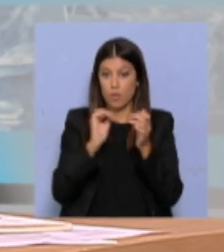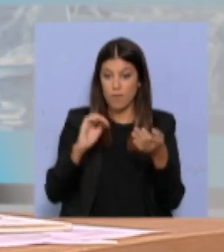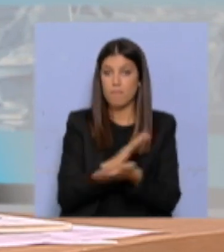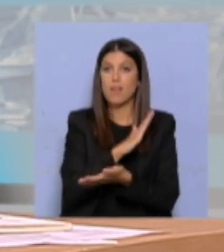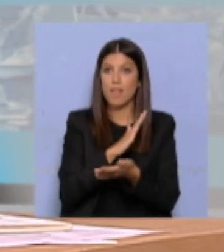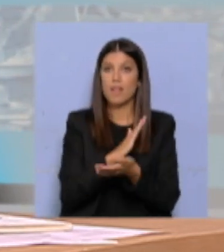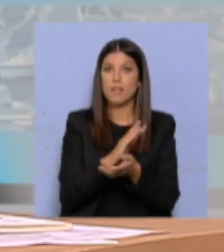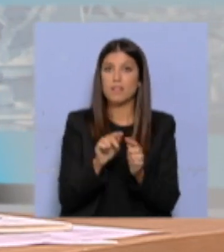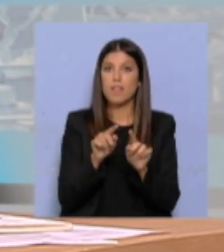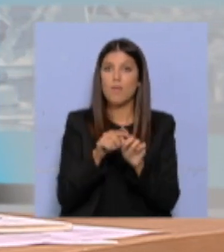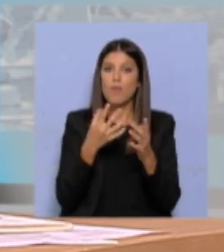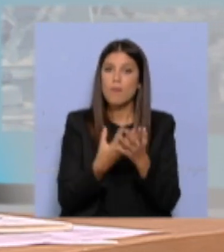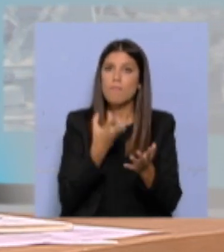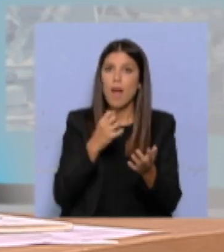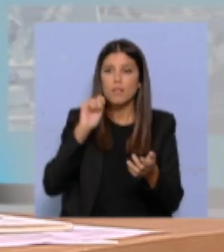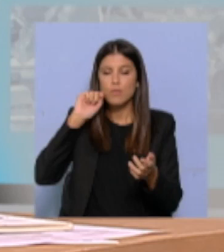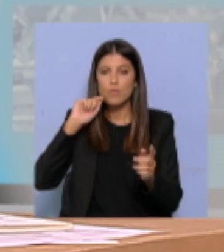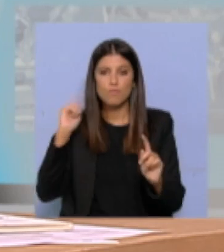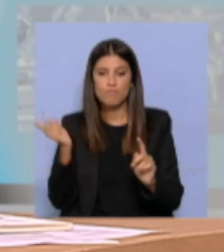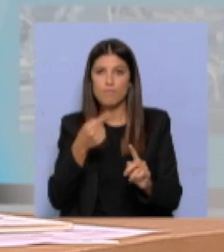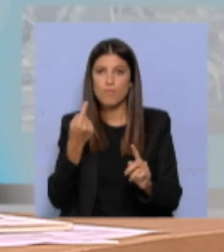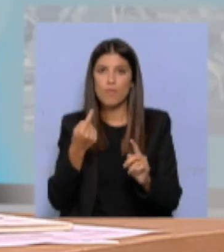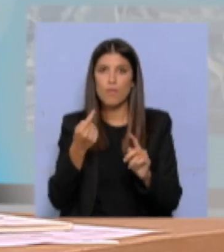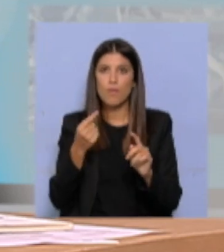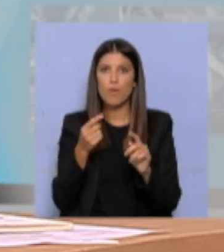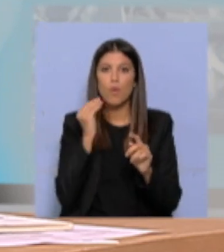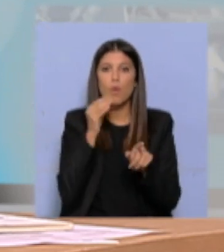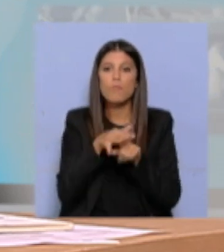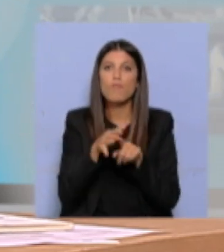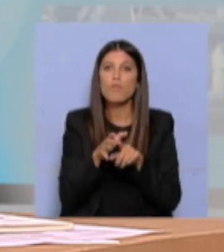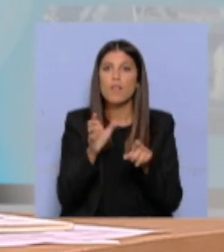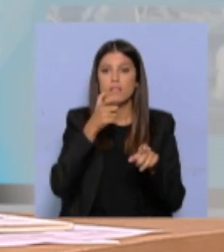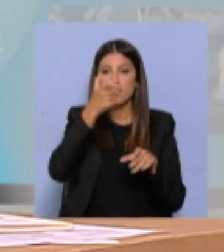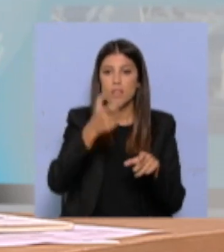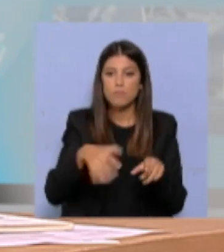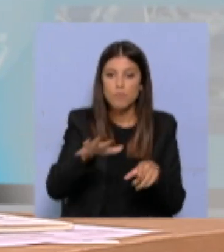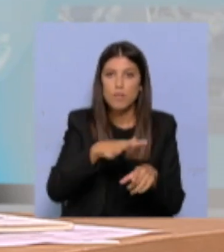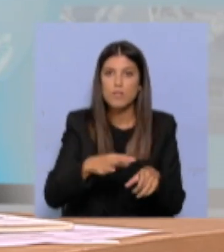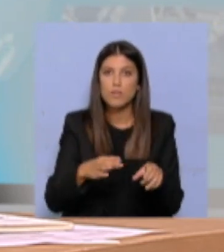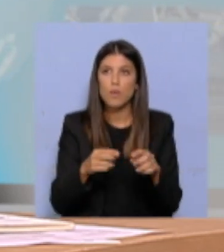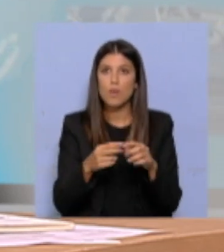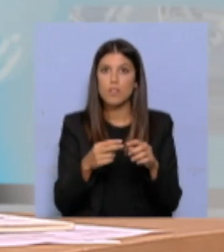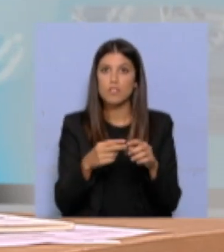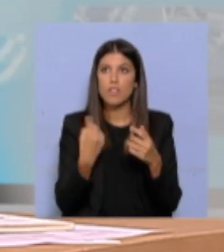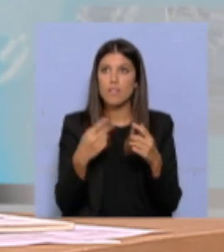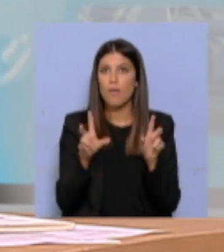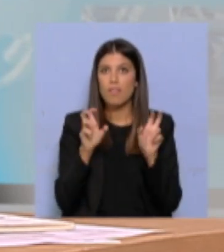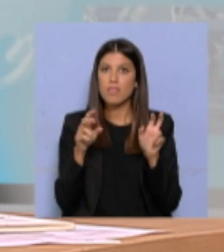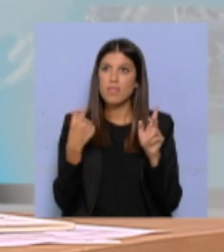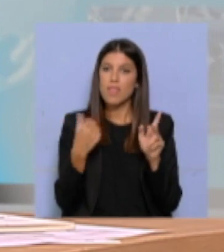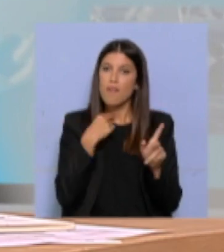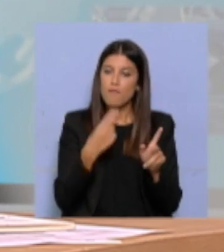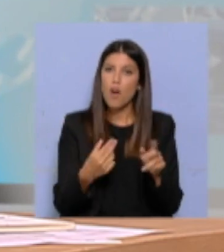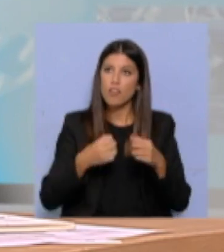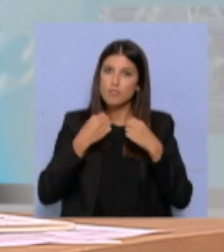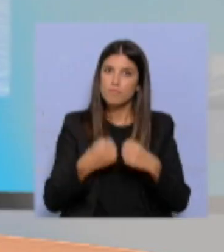tendo em conta o impacto que ela tem relativamente às suas populações, à voz que deve ter e que tem tido, e